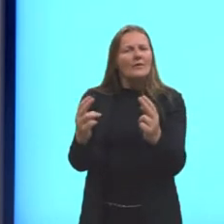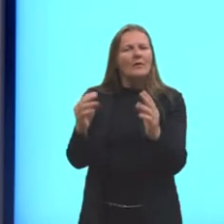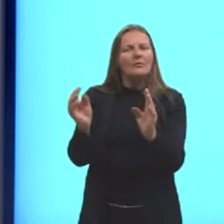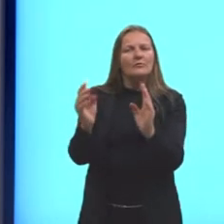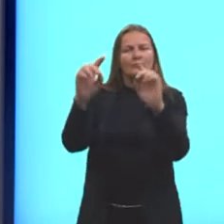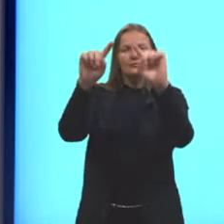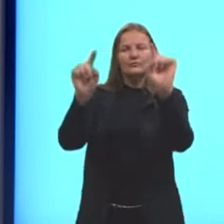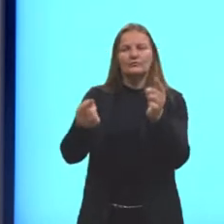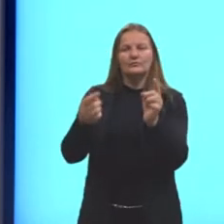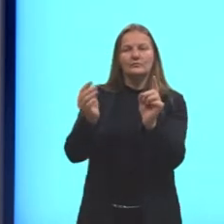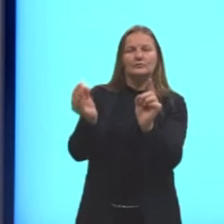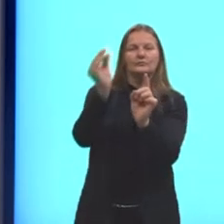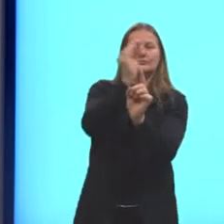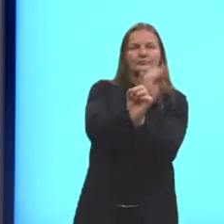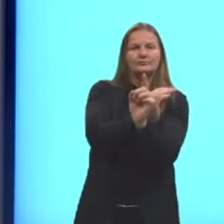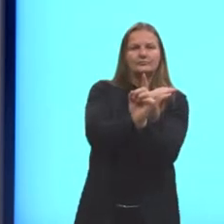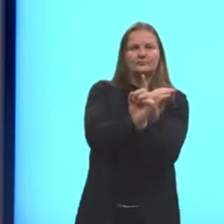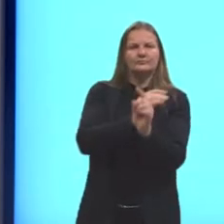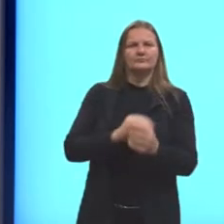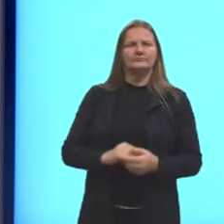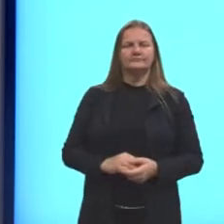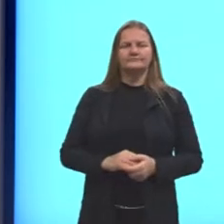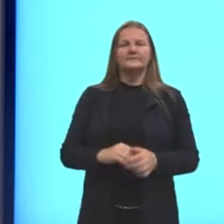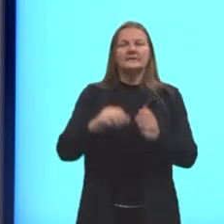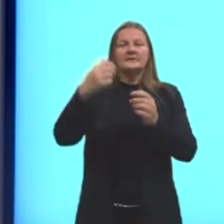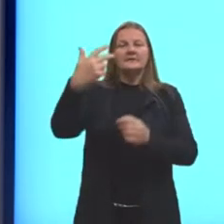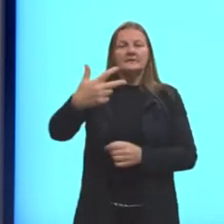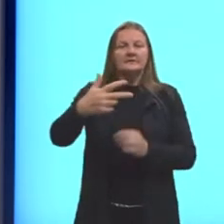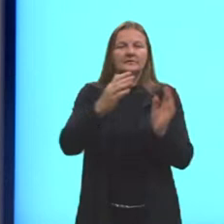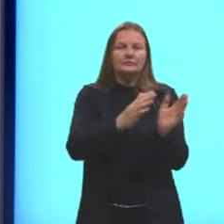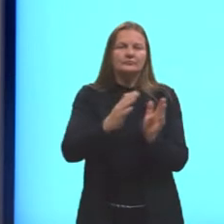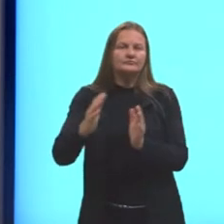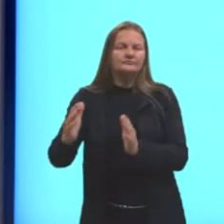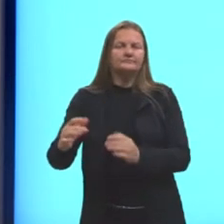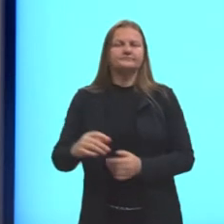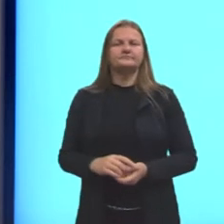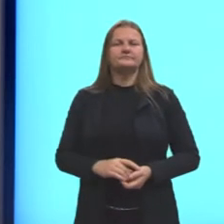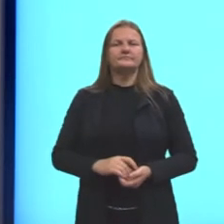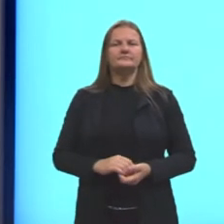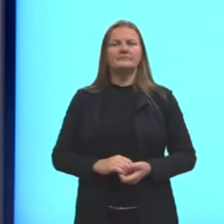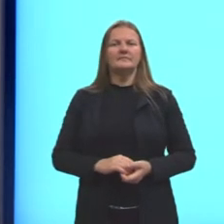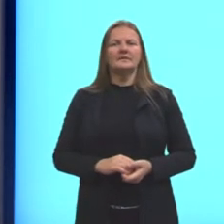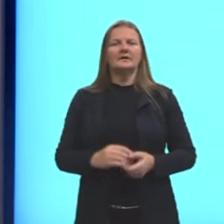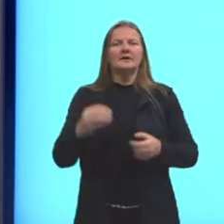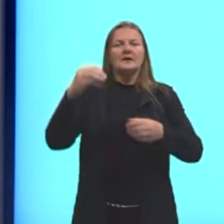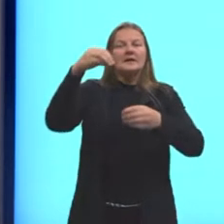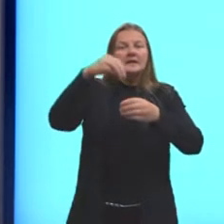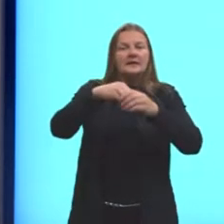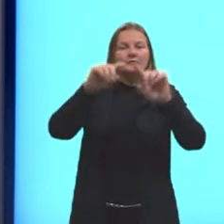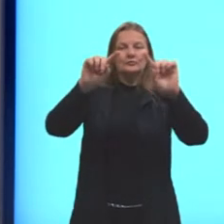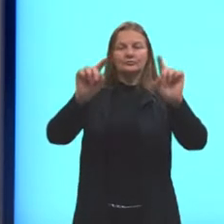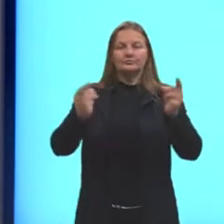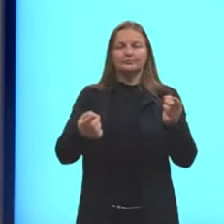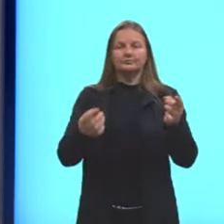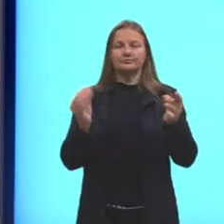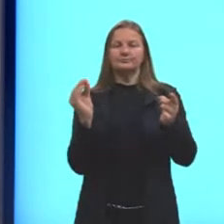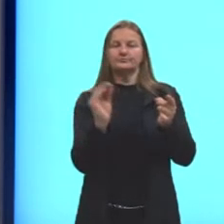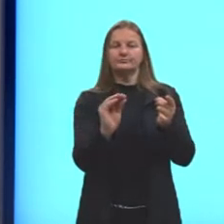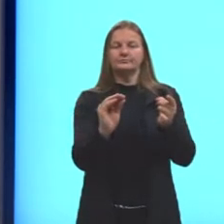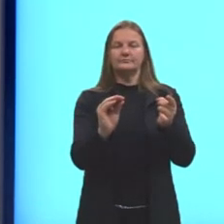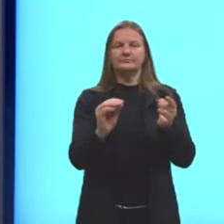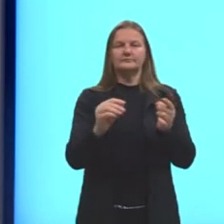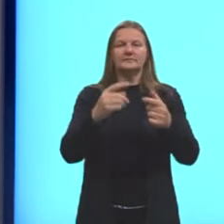antes dos parênteses e o terceiro passo colocar dentro dos parênteses o